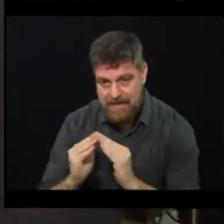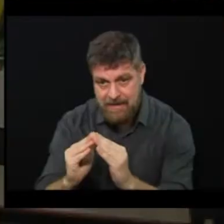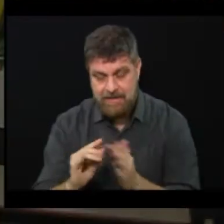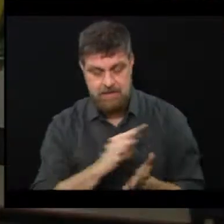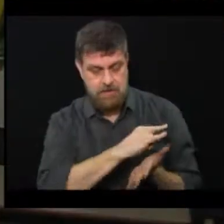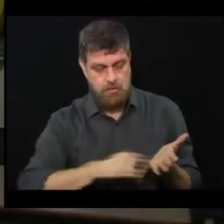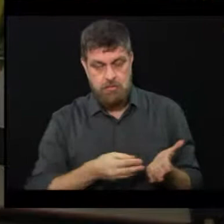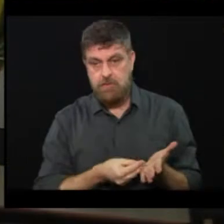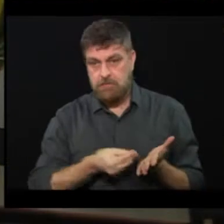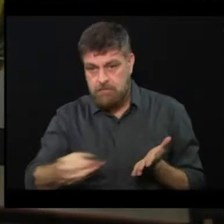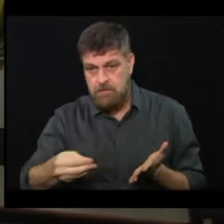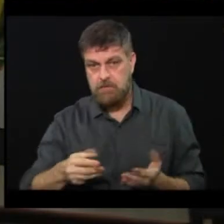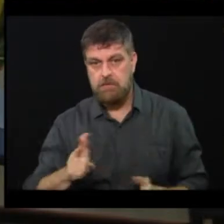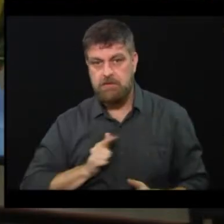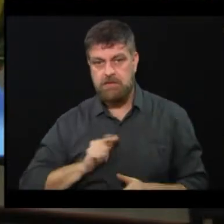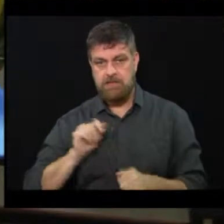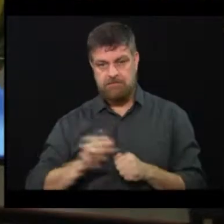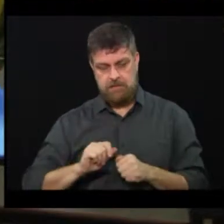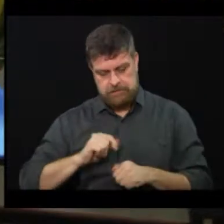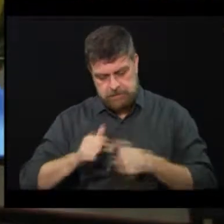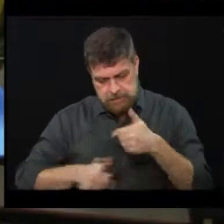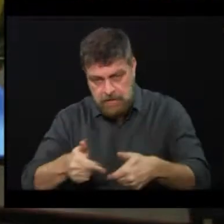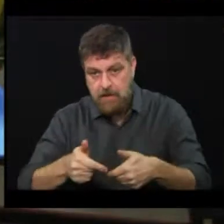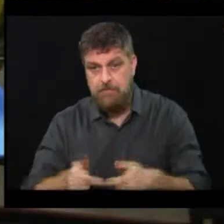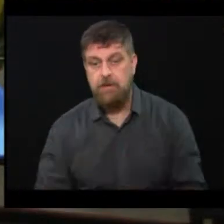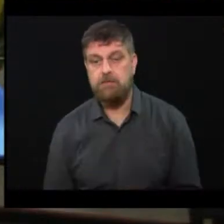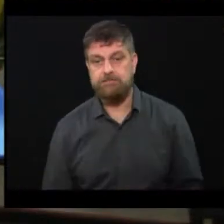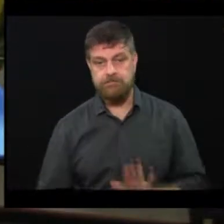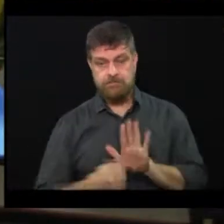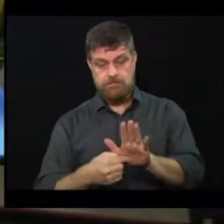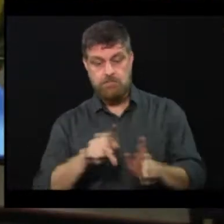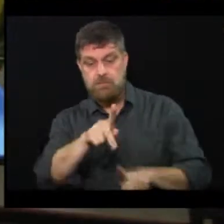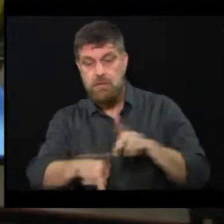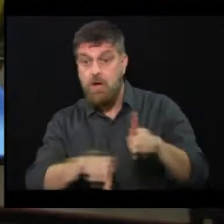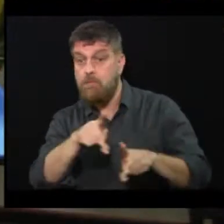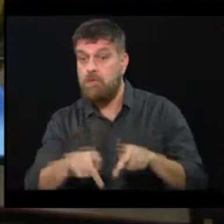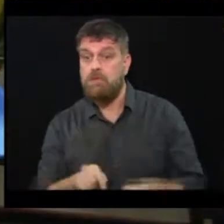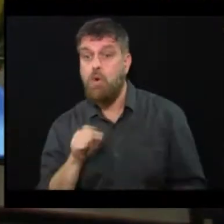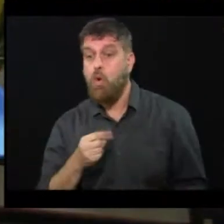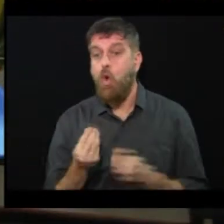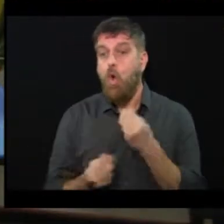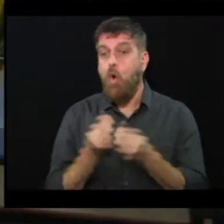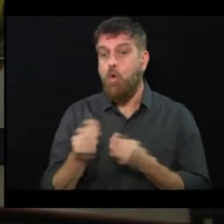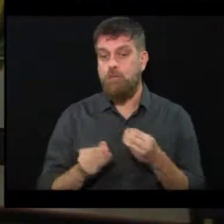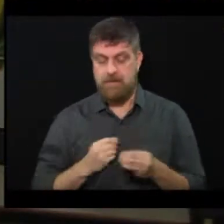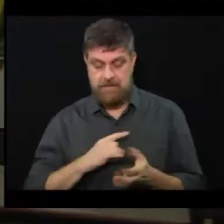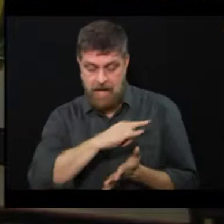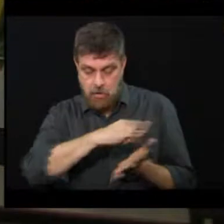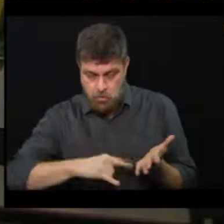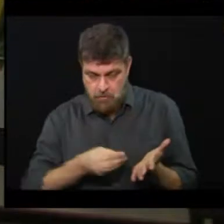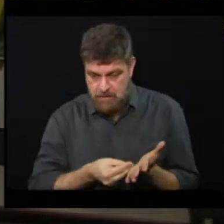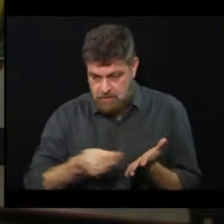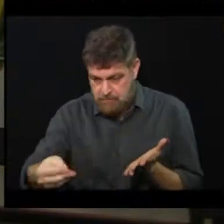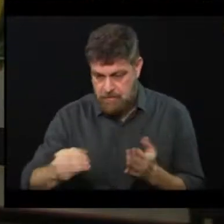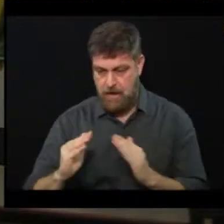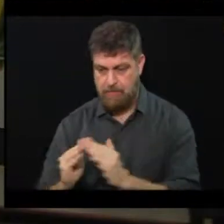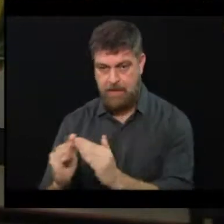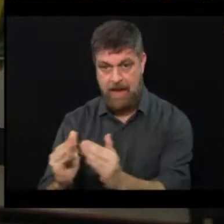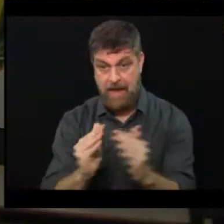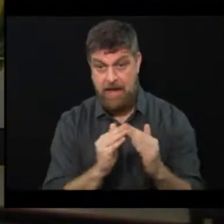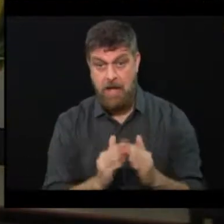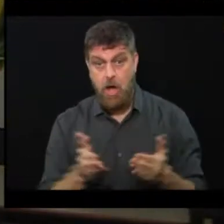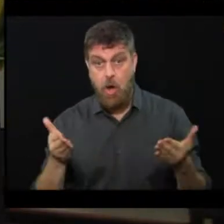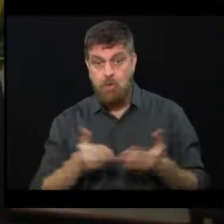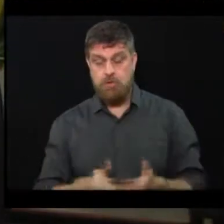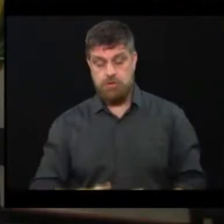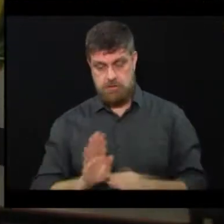ea gente tem feito esses eventos prestando contas à população sobre o andamento da regularização fundiária hoje a gente está aqui